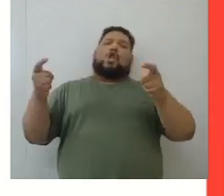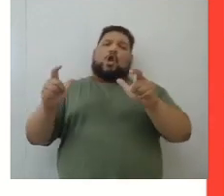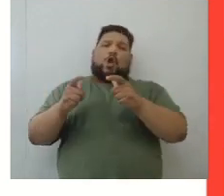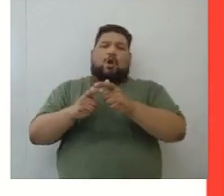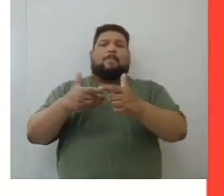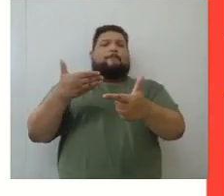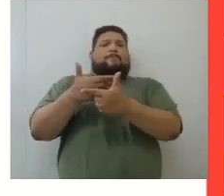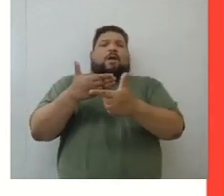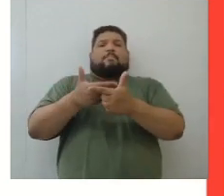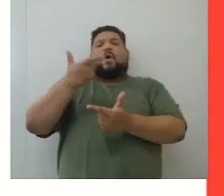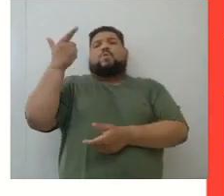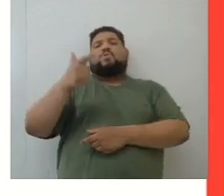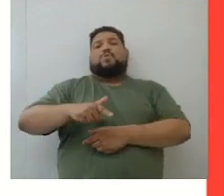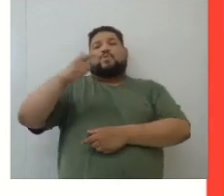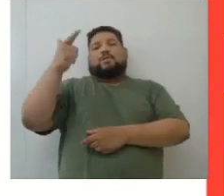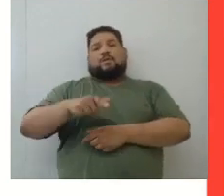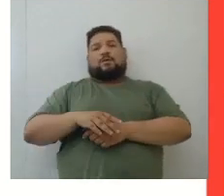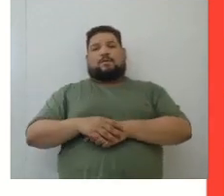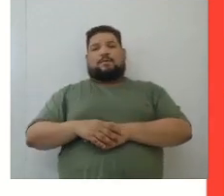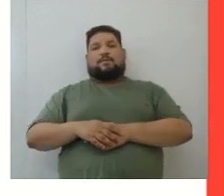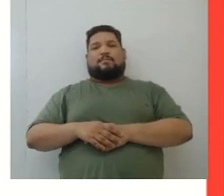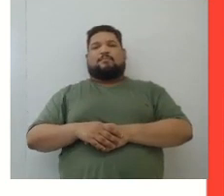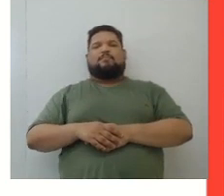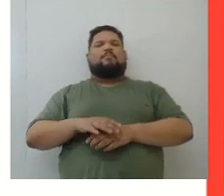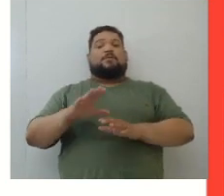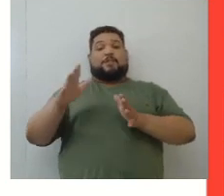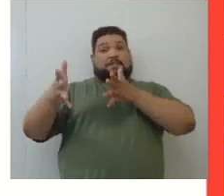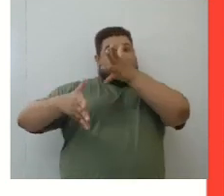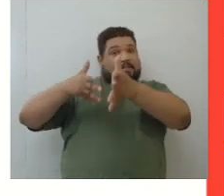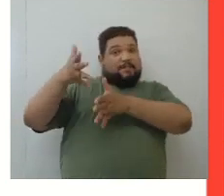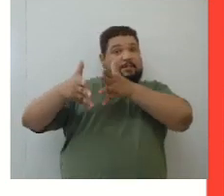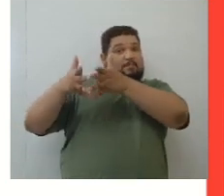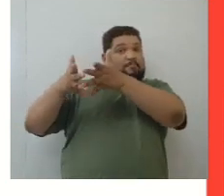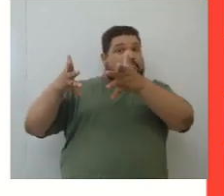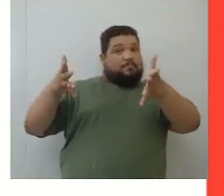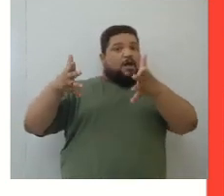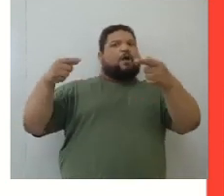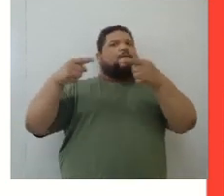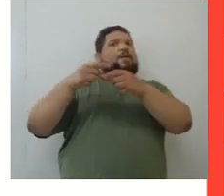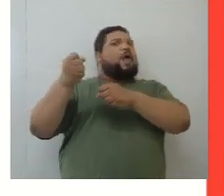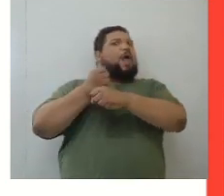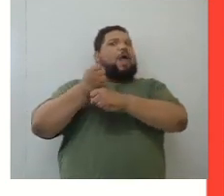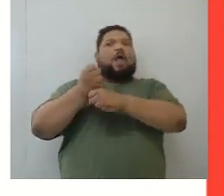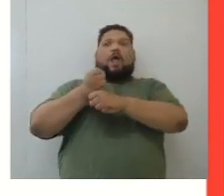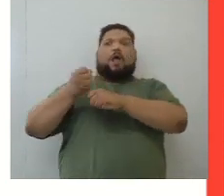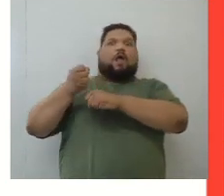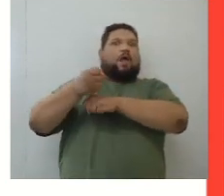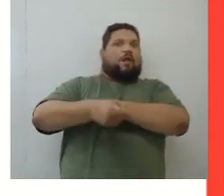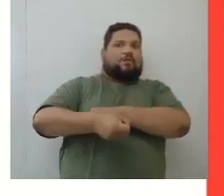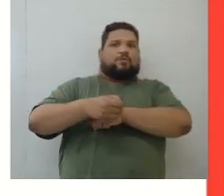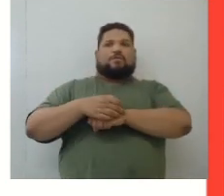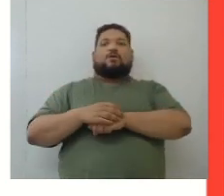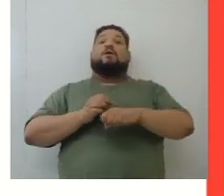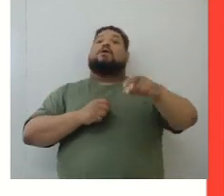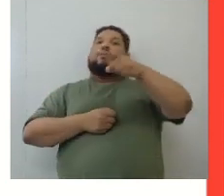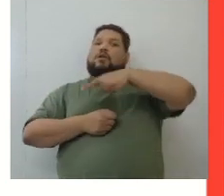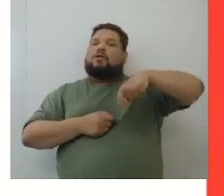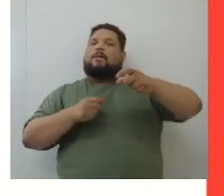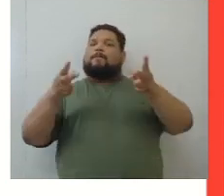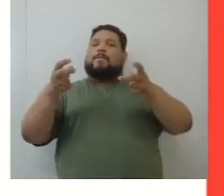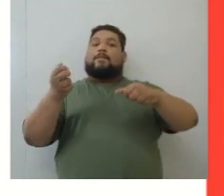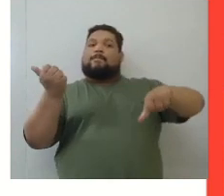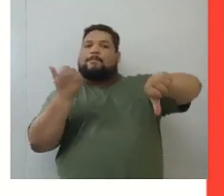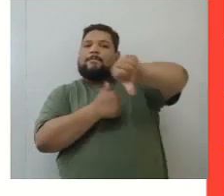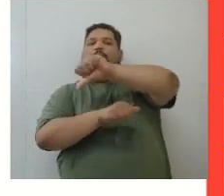Então, isso vai ocorrer durante muito tempo. Tá? A gente só vai começar a ter um movimento opositor